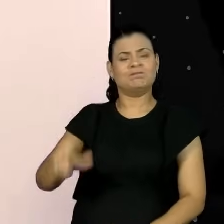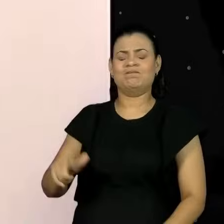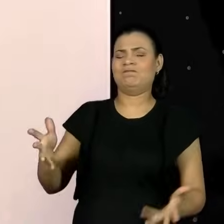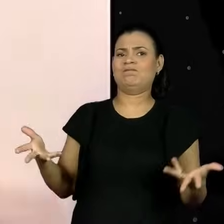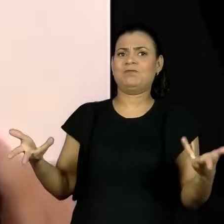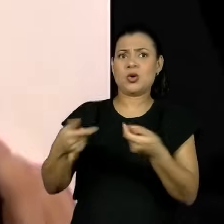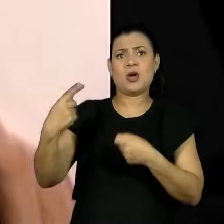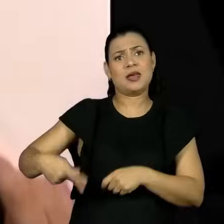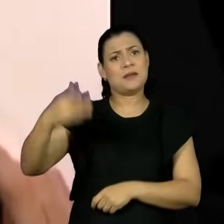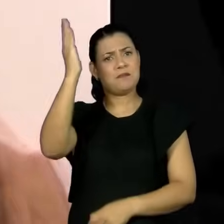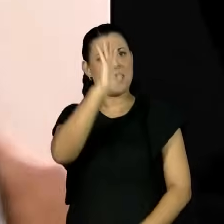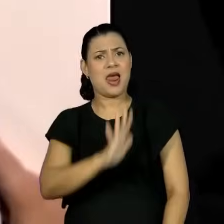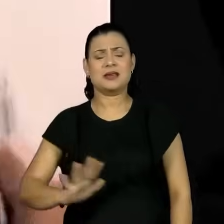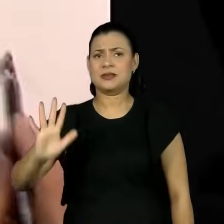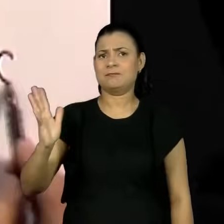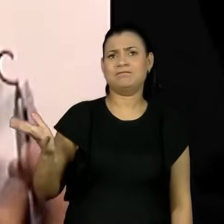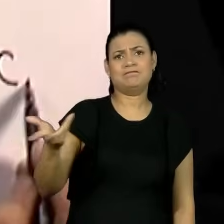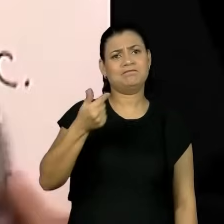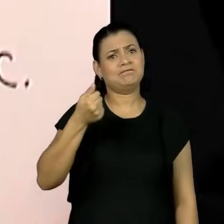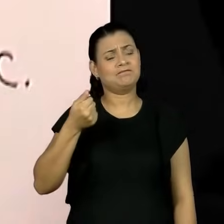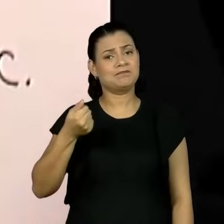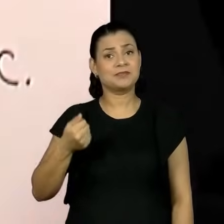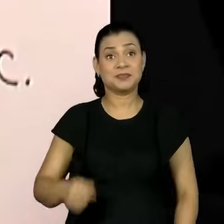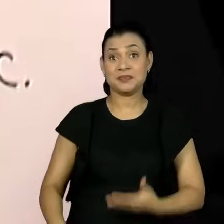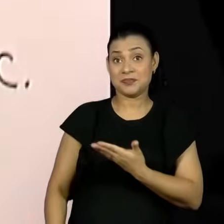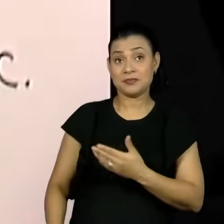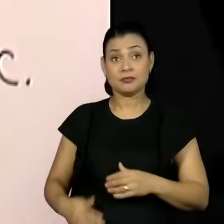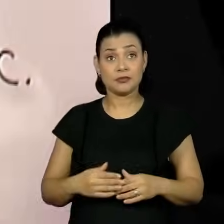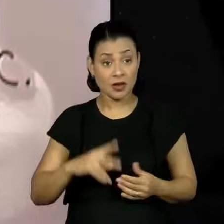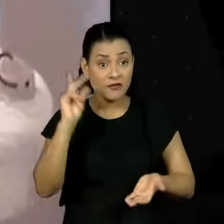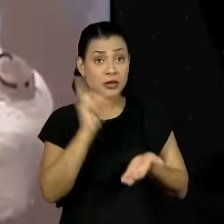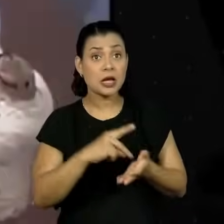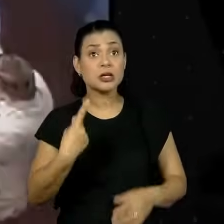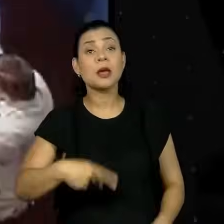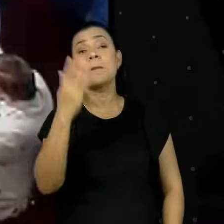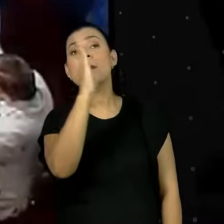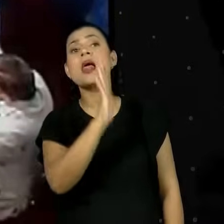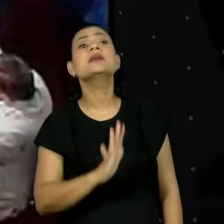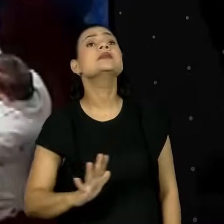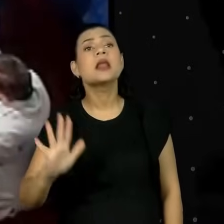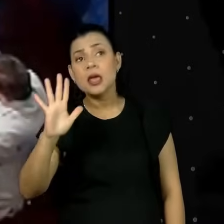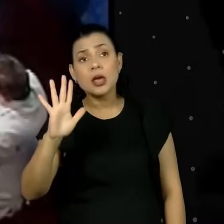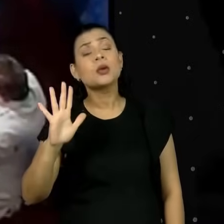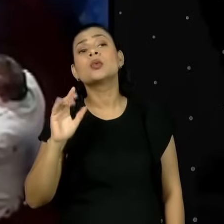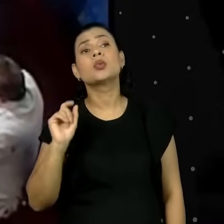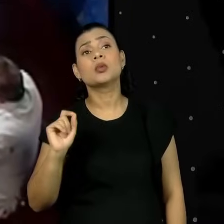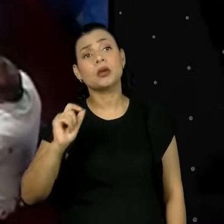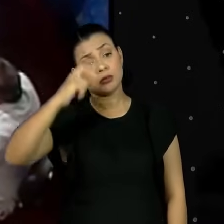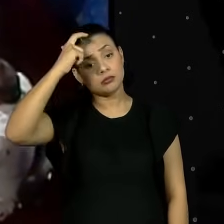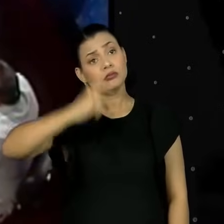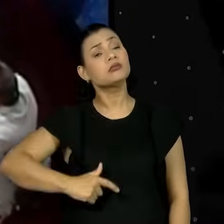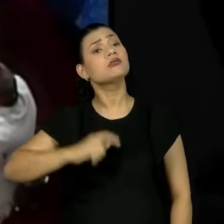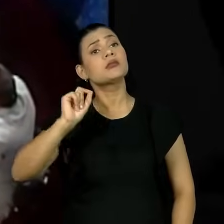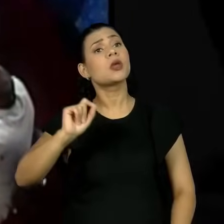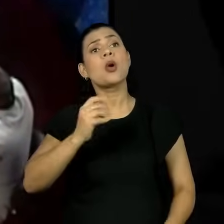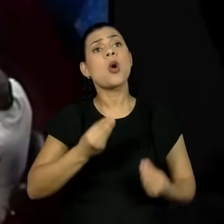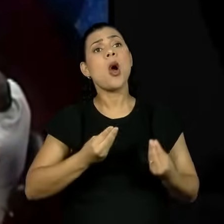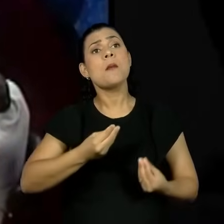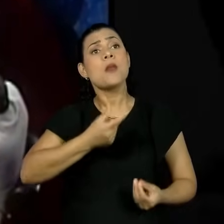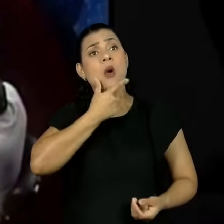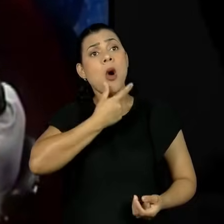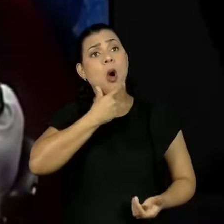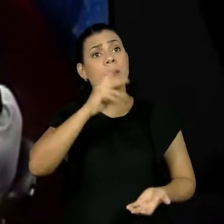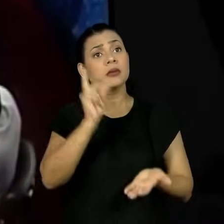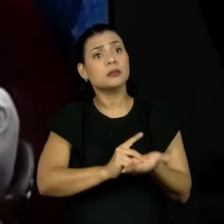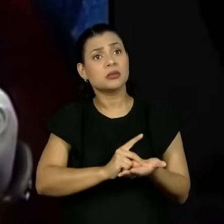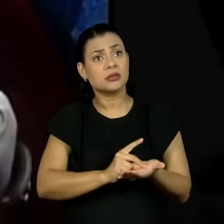nosso país tem. Tipo assim, se você dá condição pro brasileiro ser um homem, no mundo, não digo só dentro